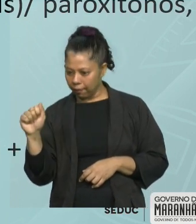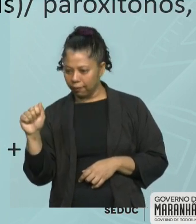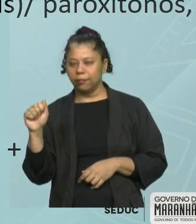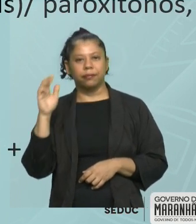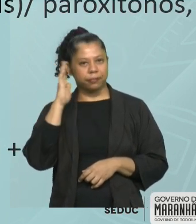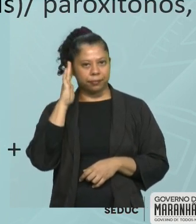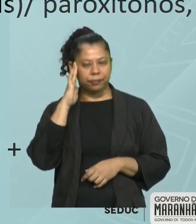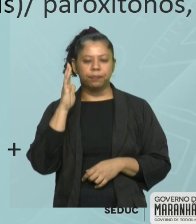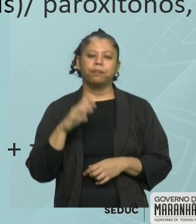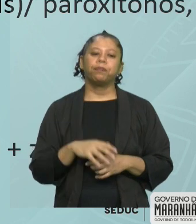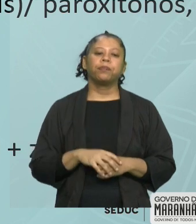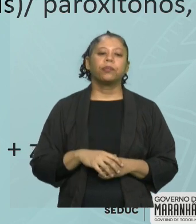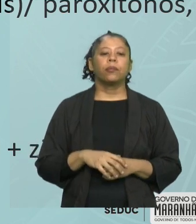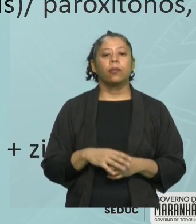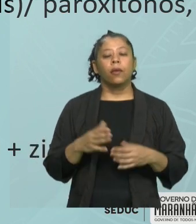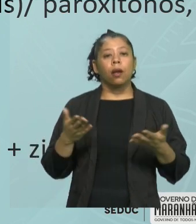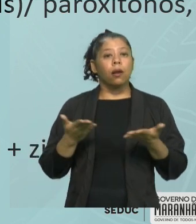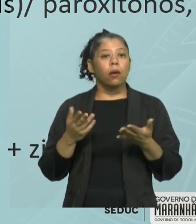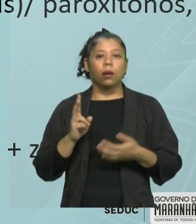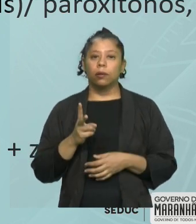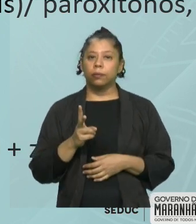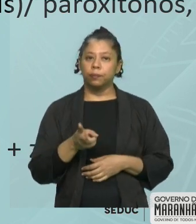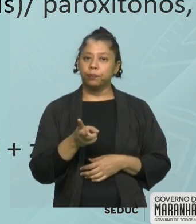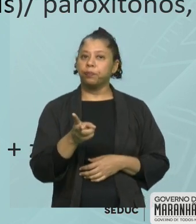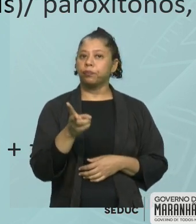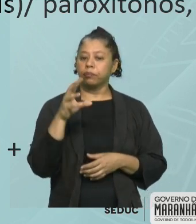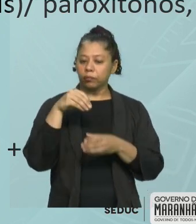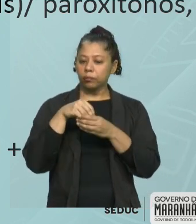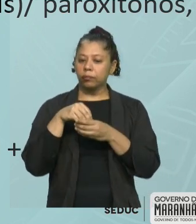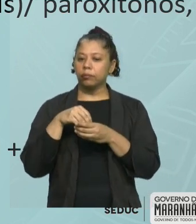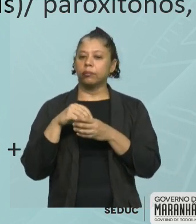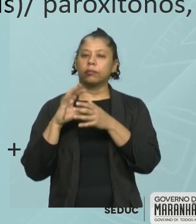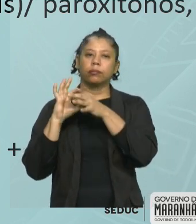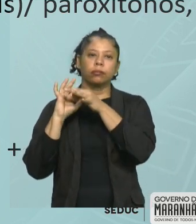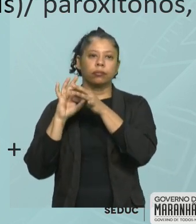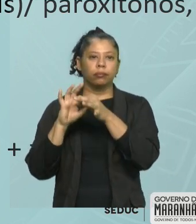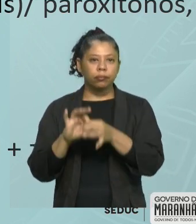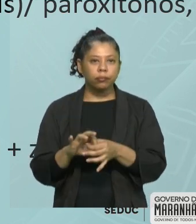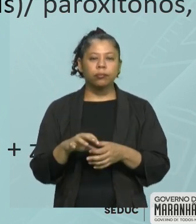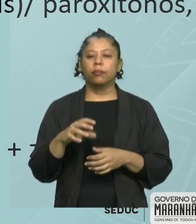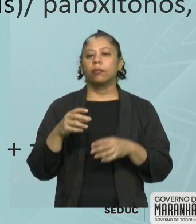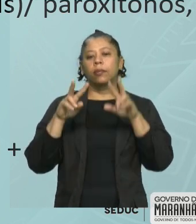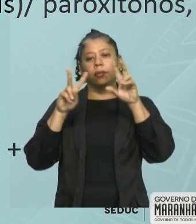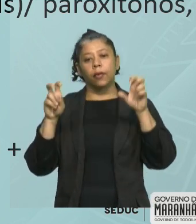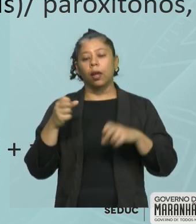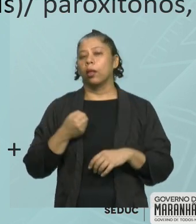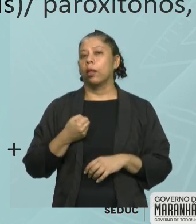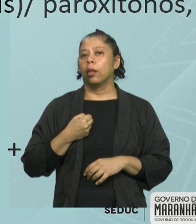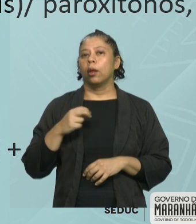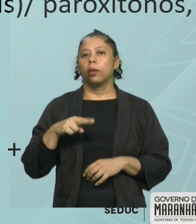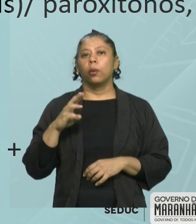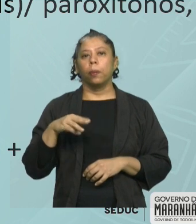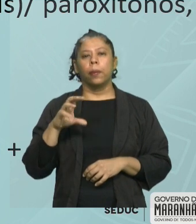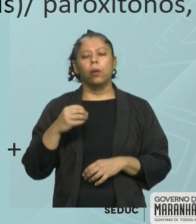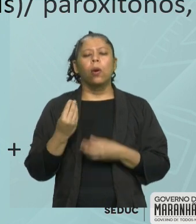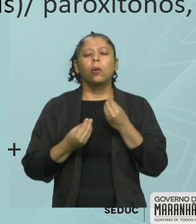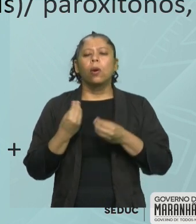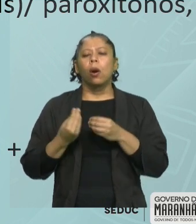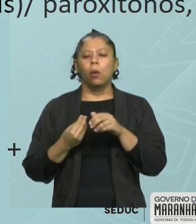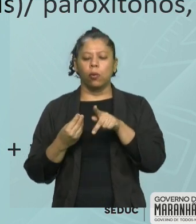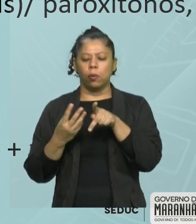Ainda na flexão, nós vamos falar de número. Número é a formação do plural